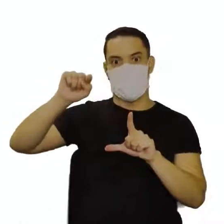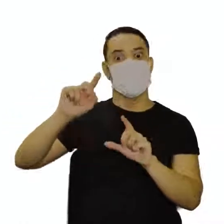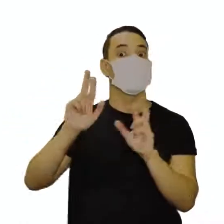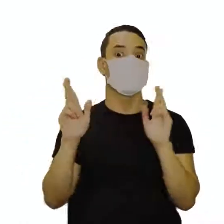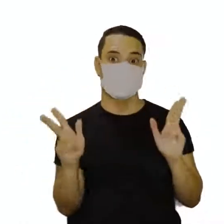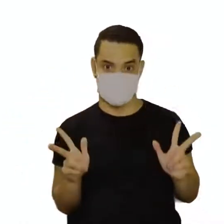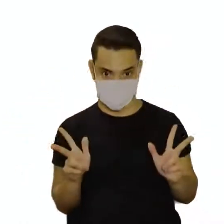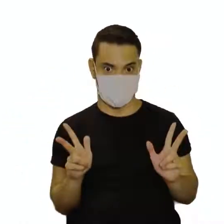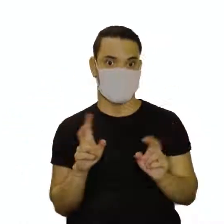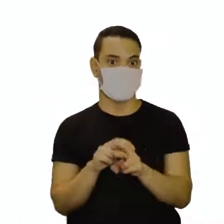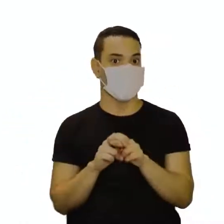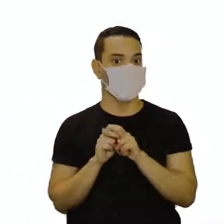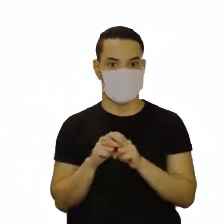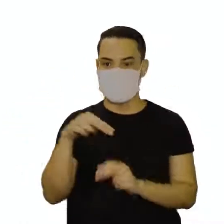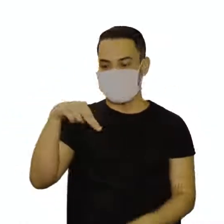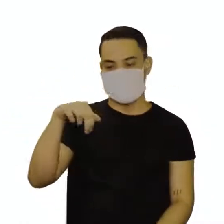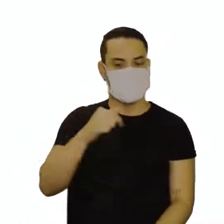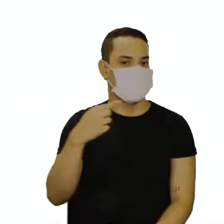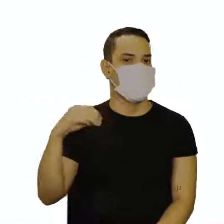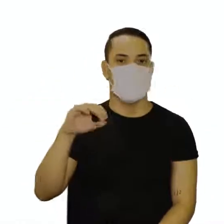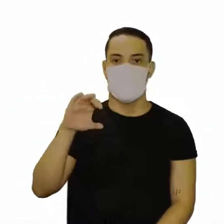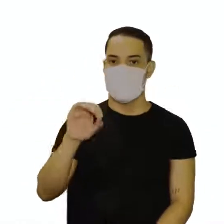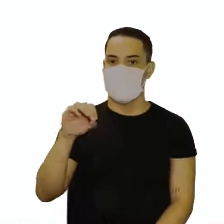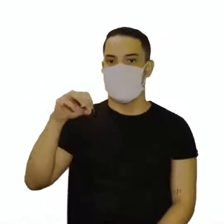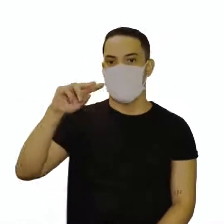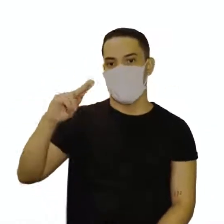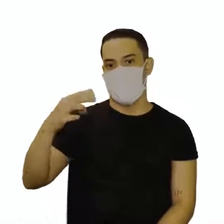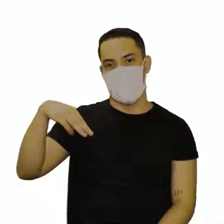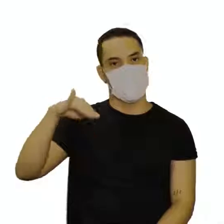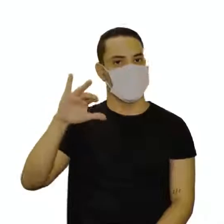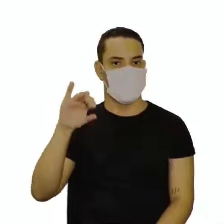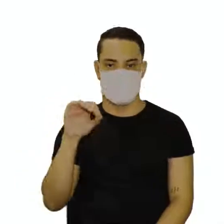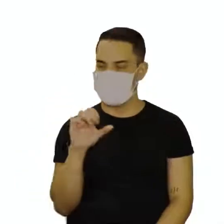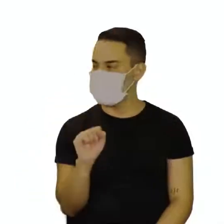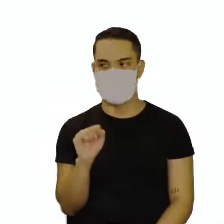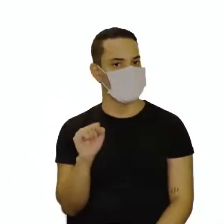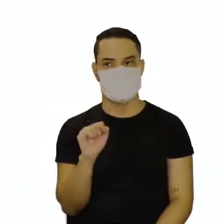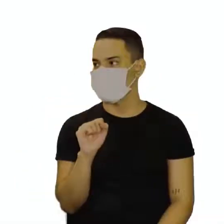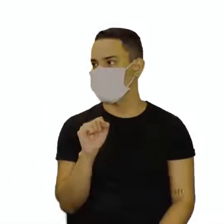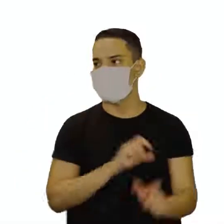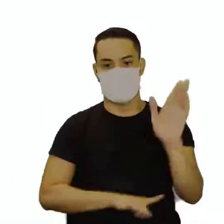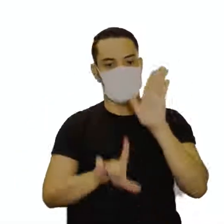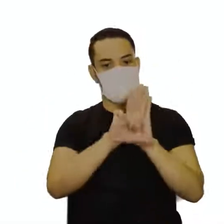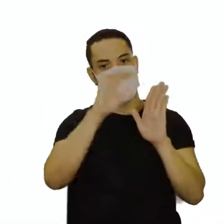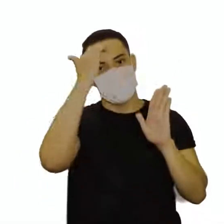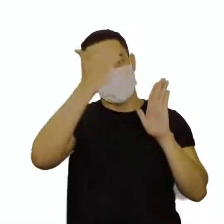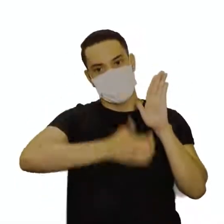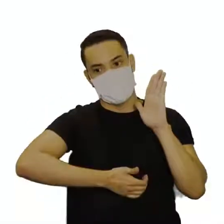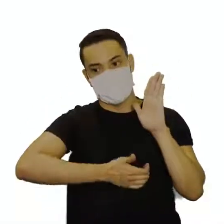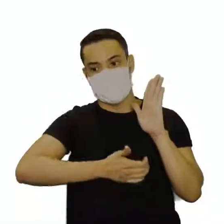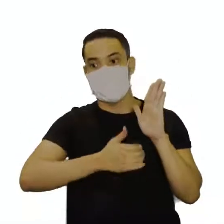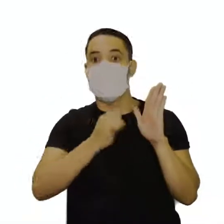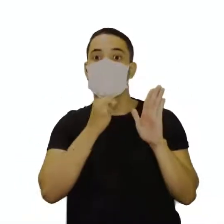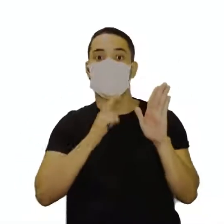a resistência vai modificar e a corrente não vai ser proporcional. Então, se tem uma pergunta lá e